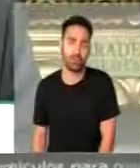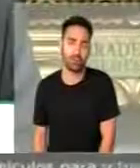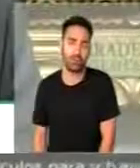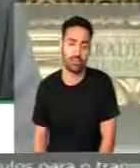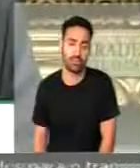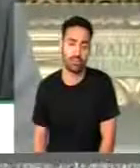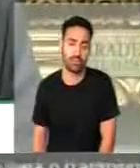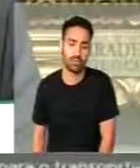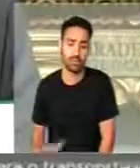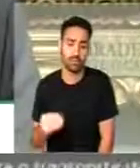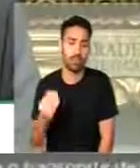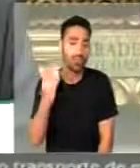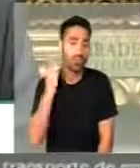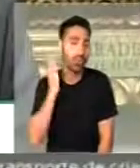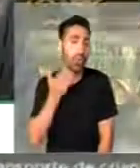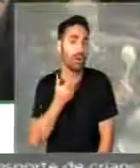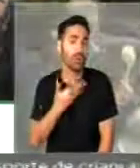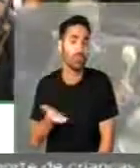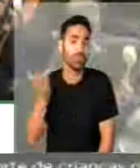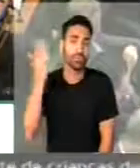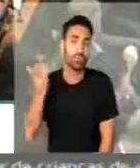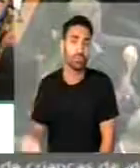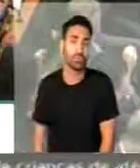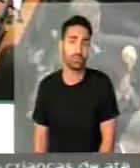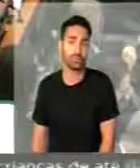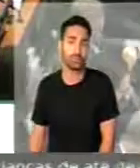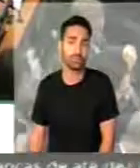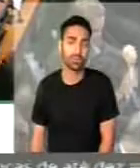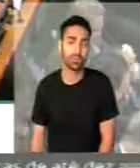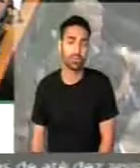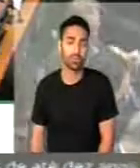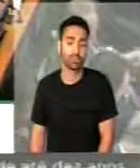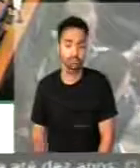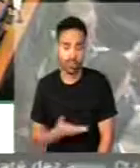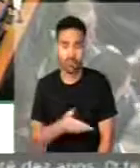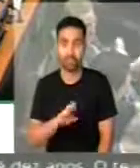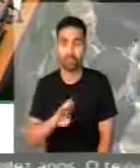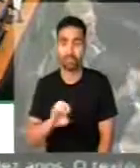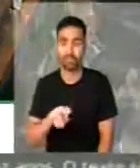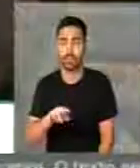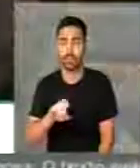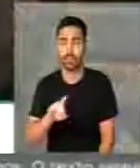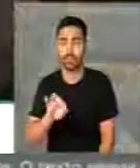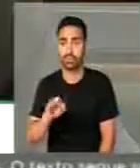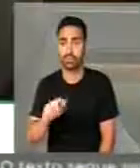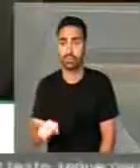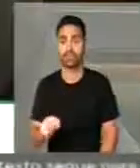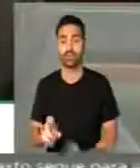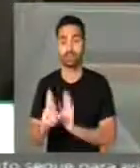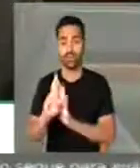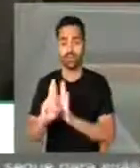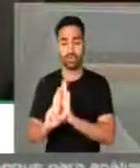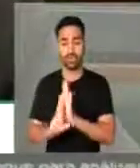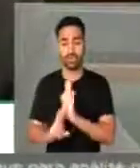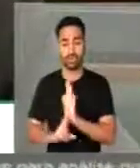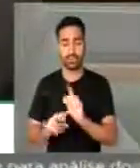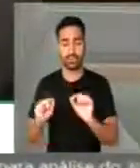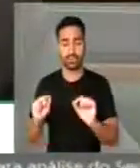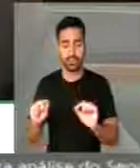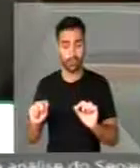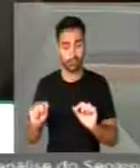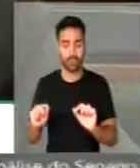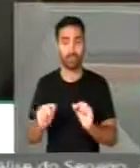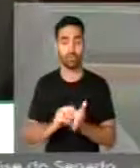Uma palavra, deputado Benedito. da regulação da despedida arbitrária.